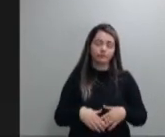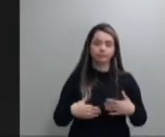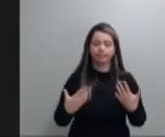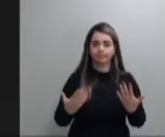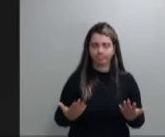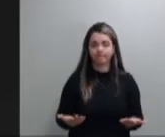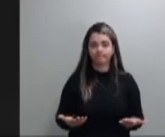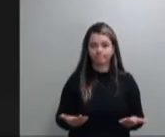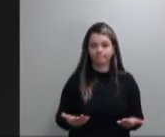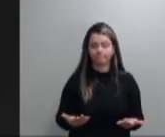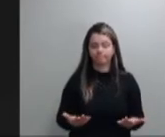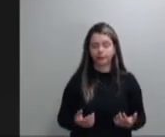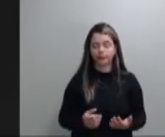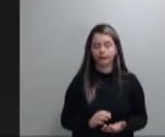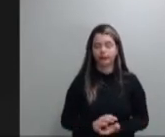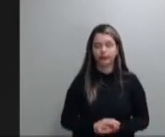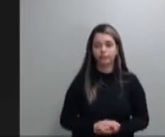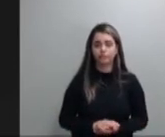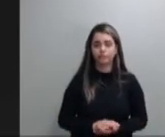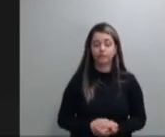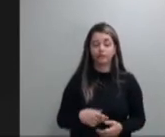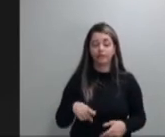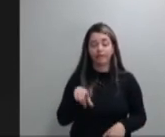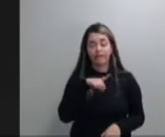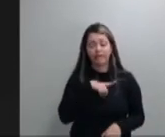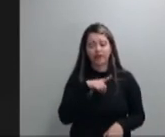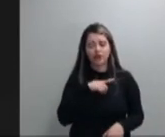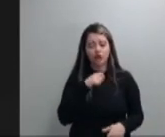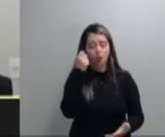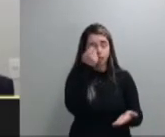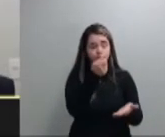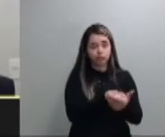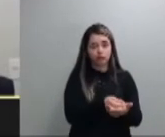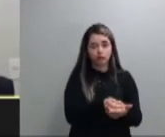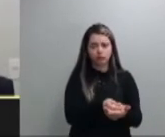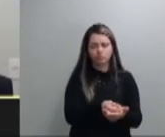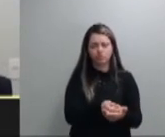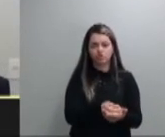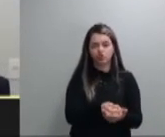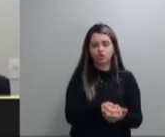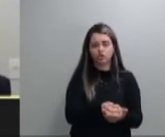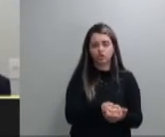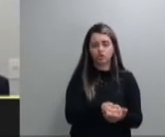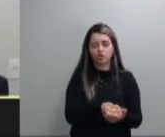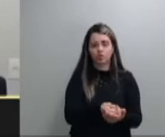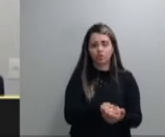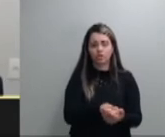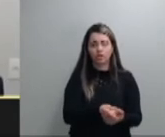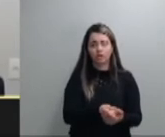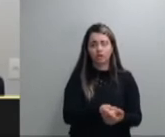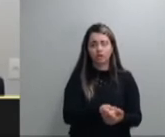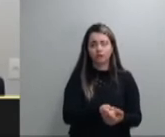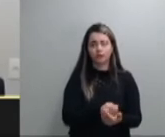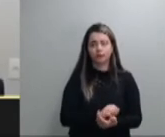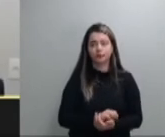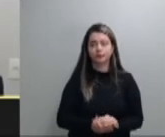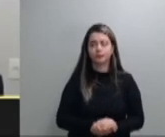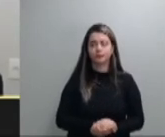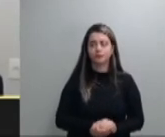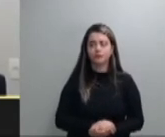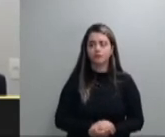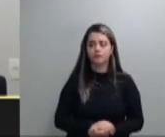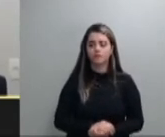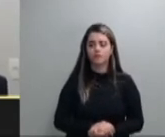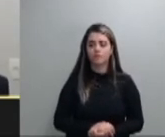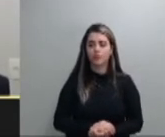e aqui de forma muito objetiva, trago os quatro pontos e as principais alegações dos recorrentes. Primeiro,